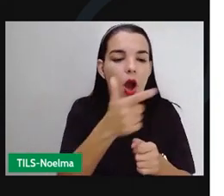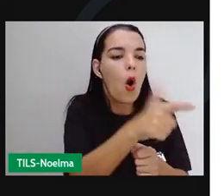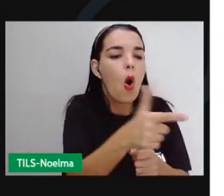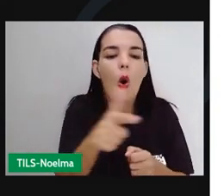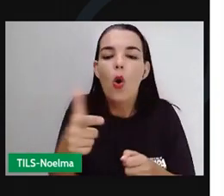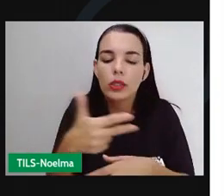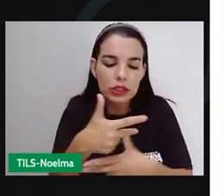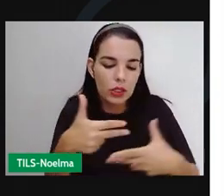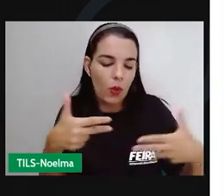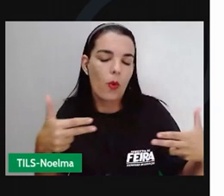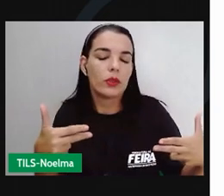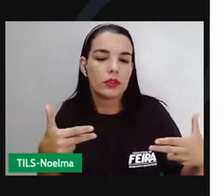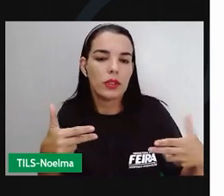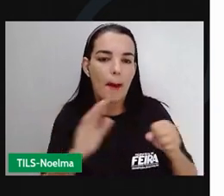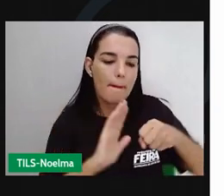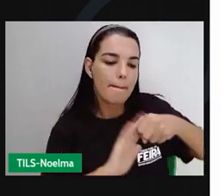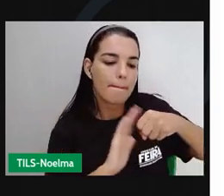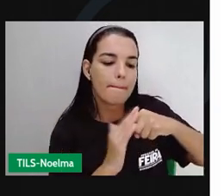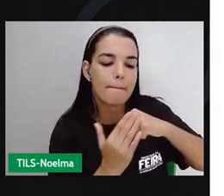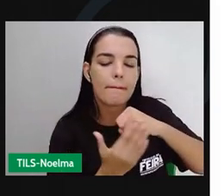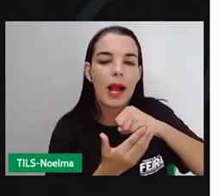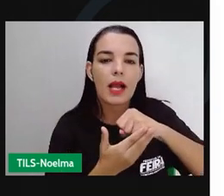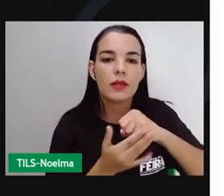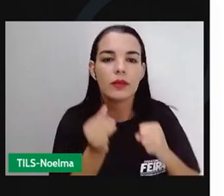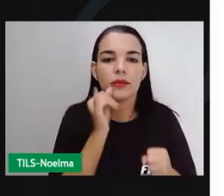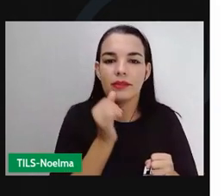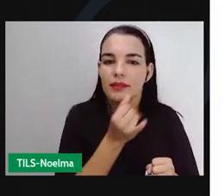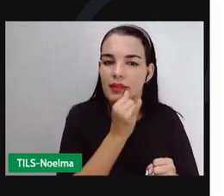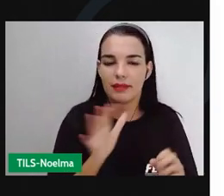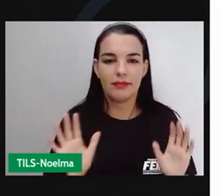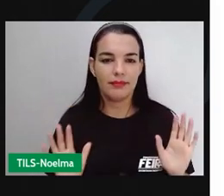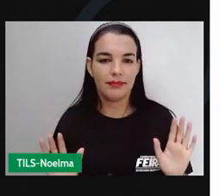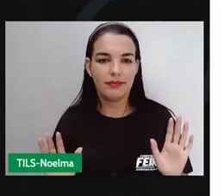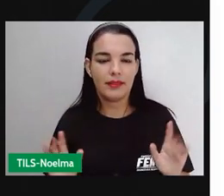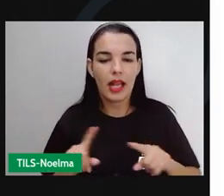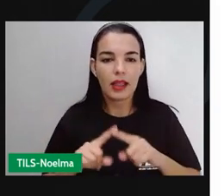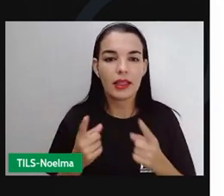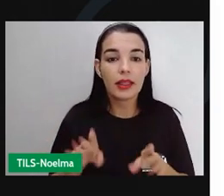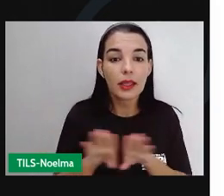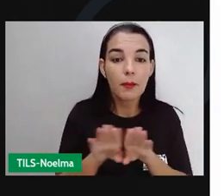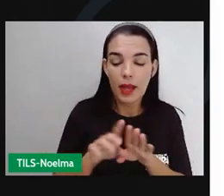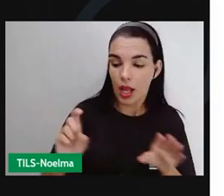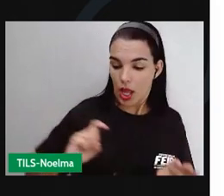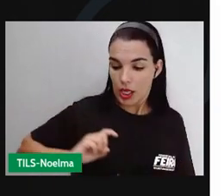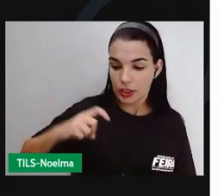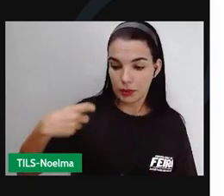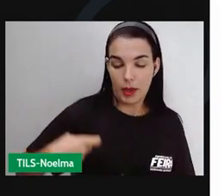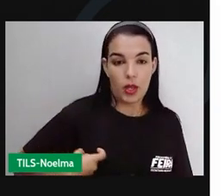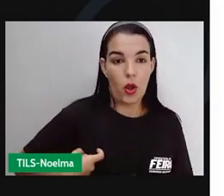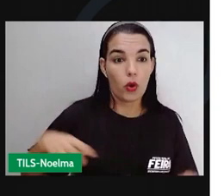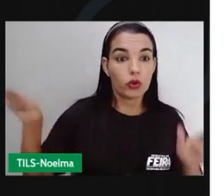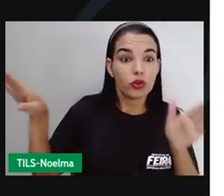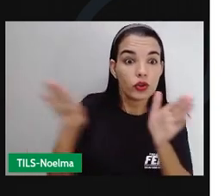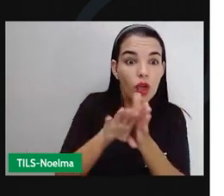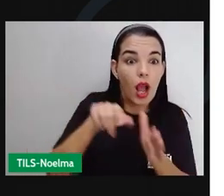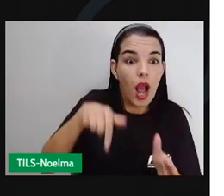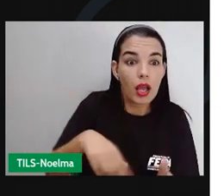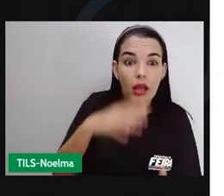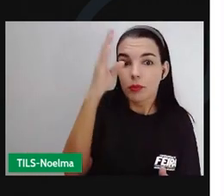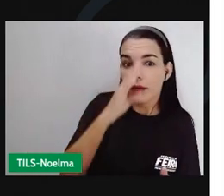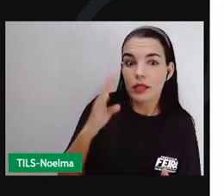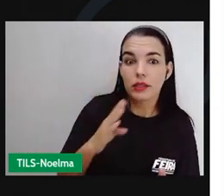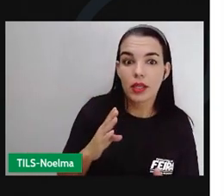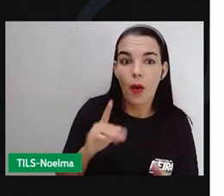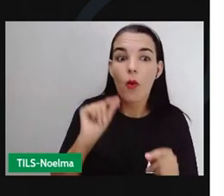bairros tipicamente italianos. Os espanhóis também começam a chegar ao Brasil e muitos substituem os